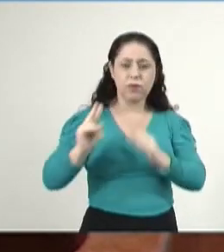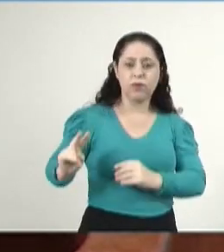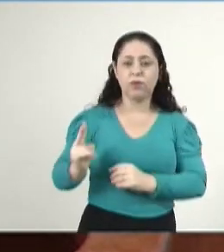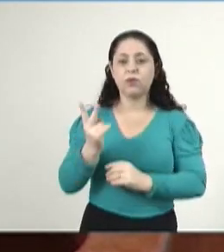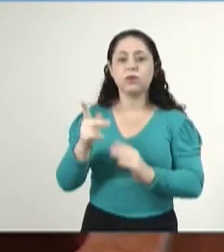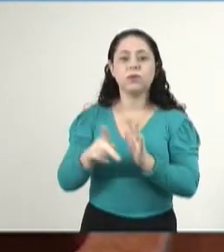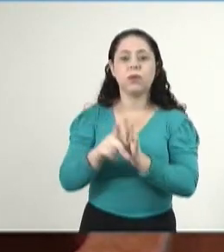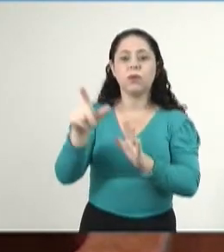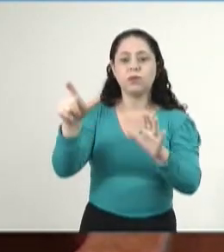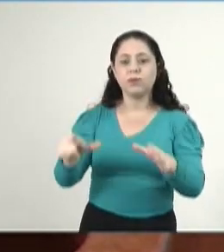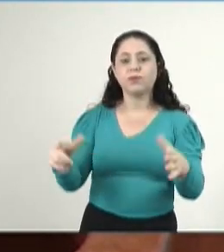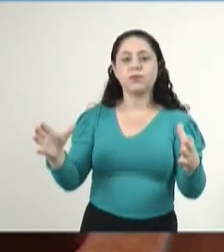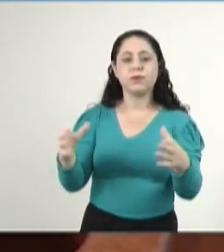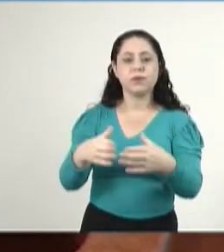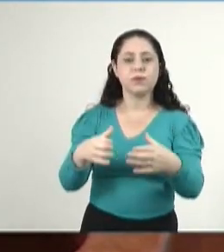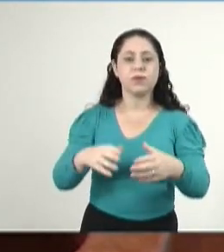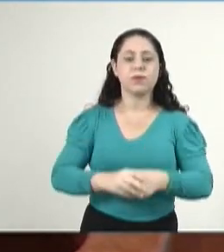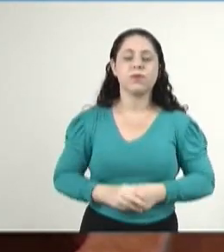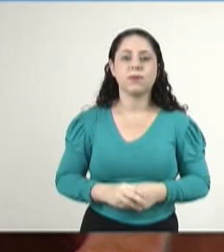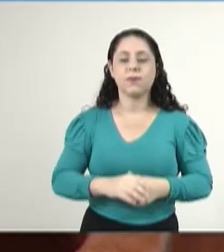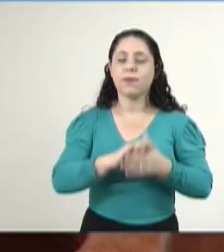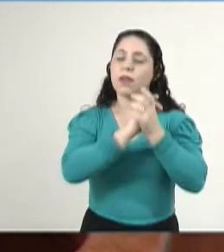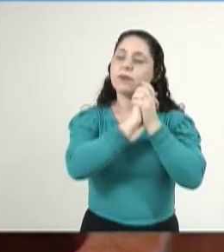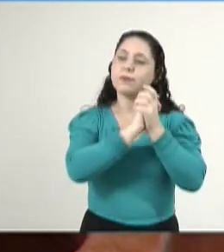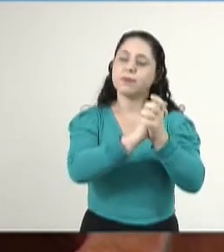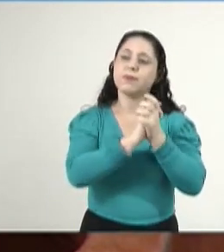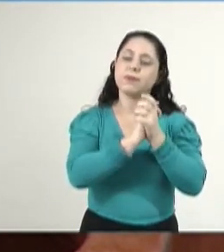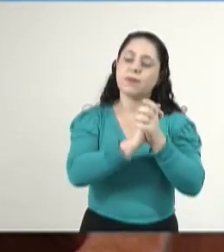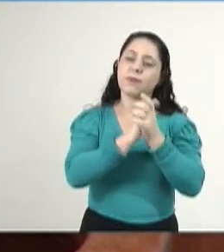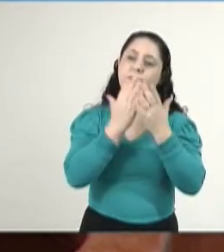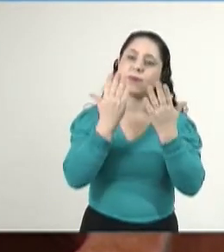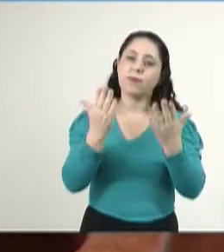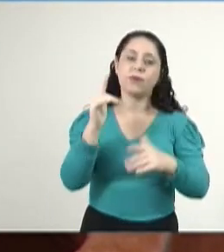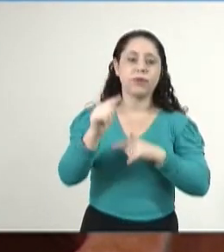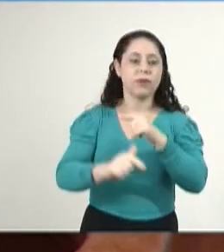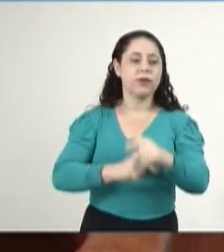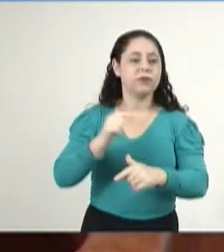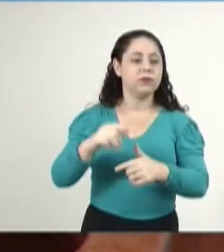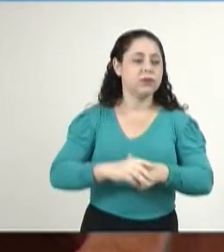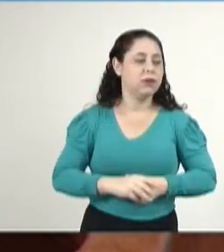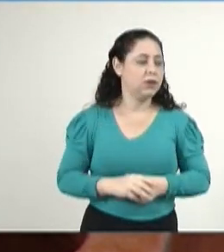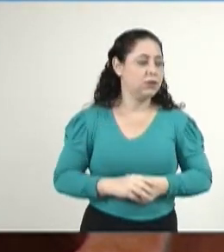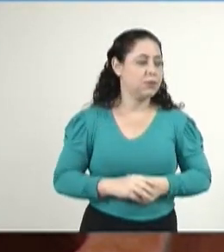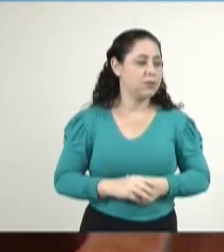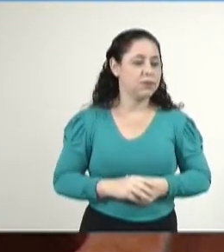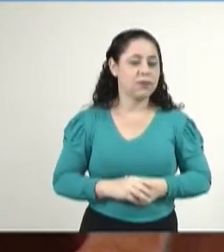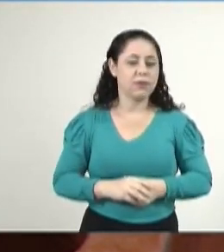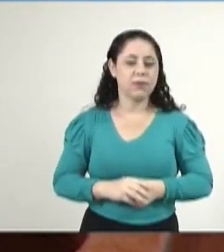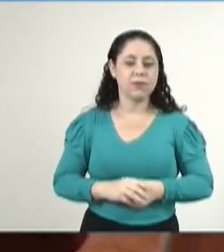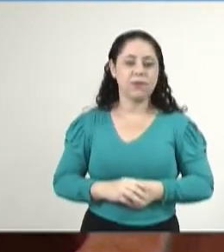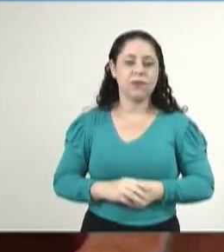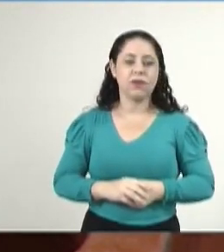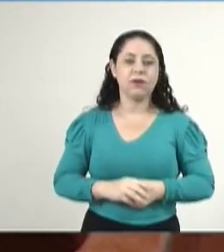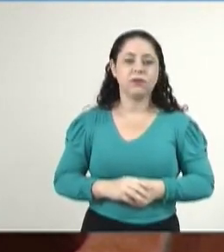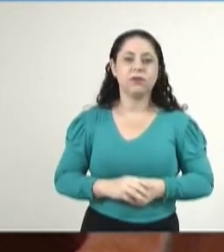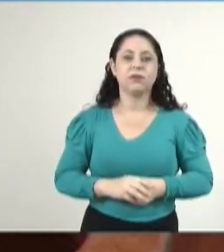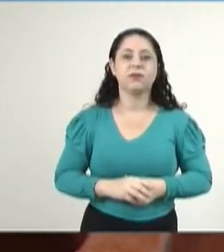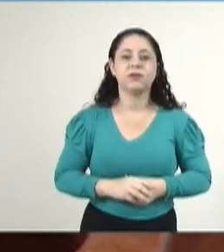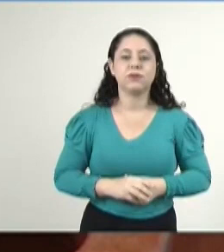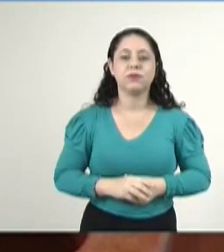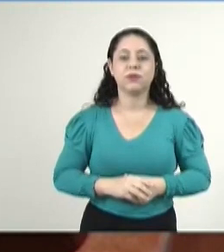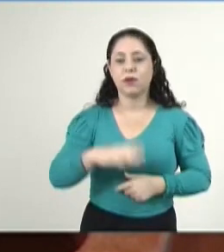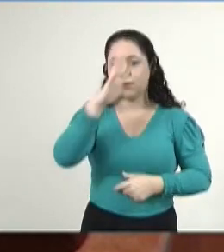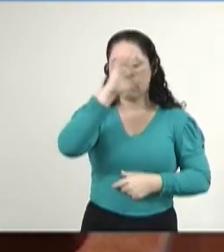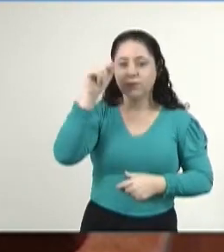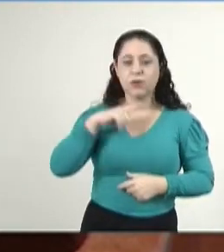valorização para esta classe. Parabéns aos trabalhadores da coleta de resíduos e limpeza pública urbana de todo o nosso Mato Grosso do Sul.